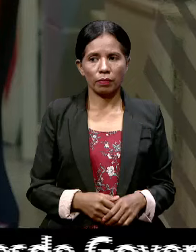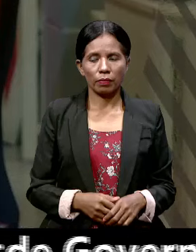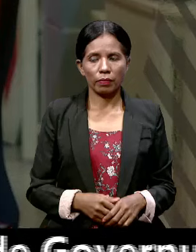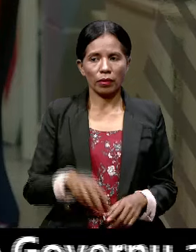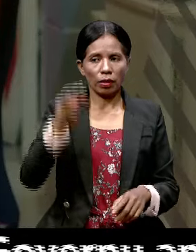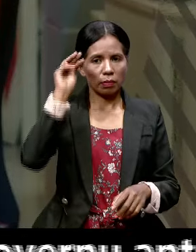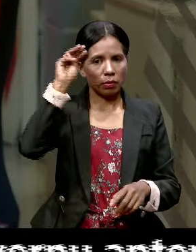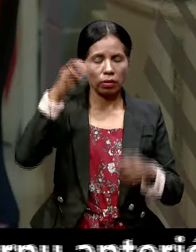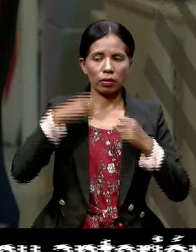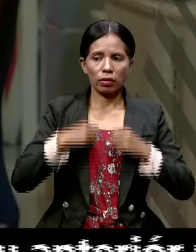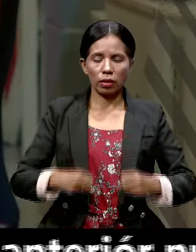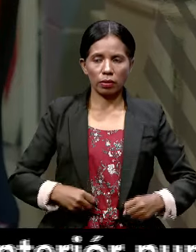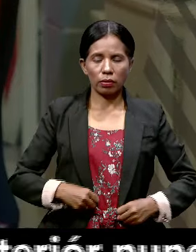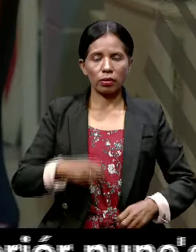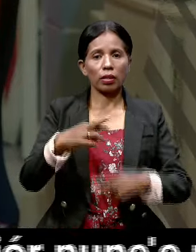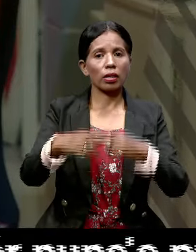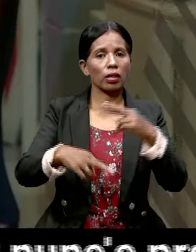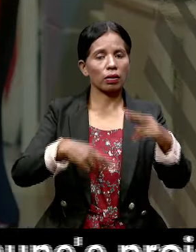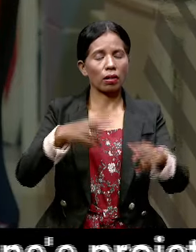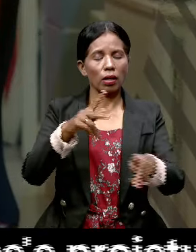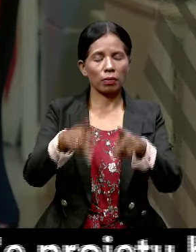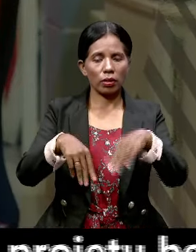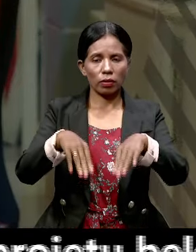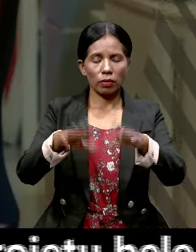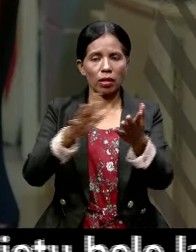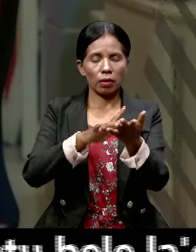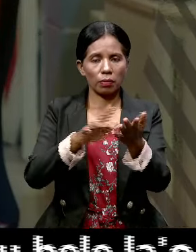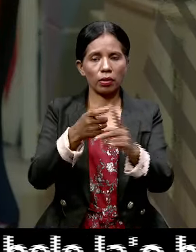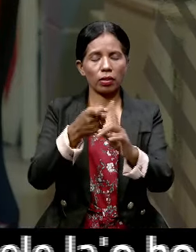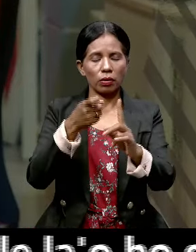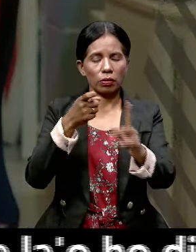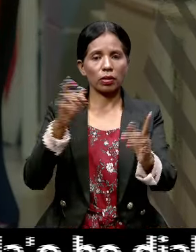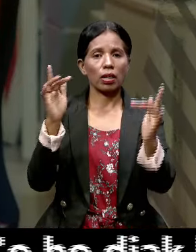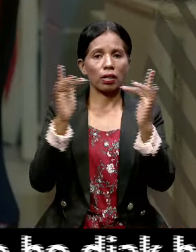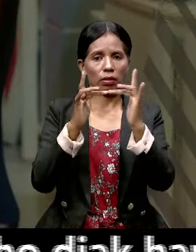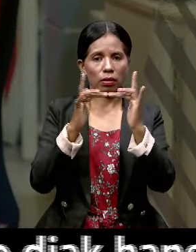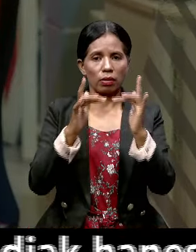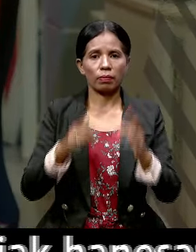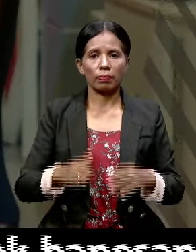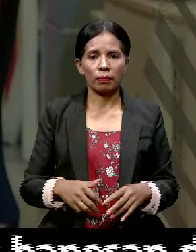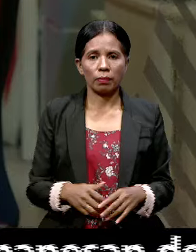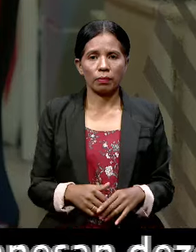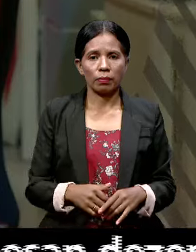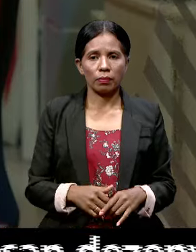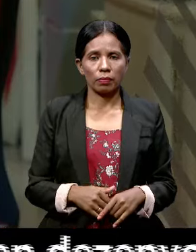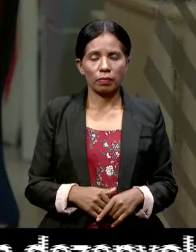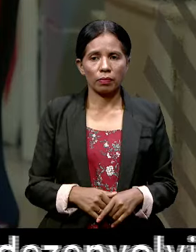Ministério Saúde regula a emissão de fang e moro clihusi online.